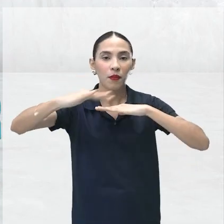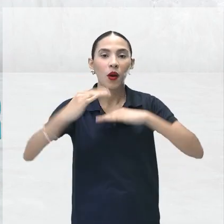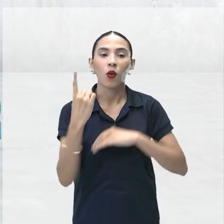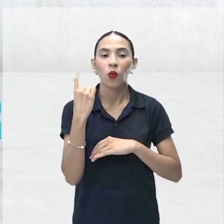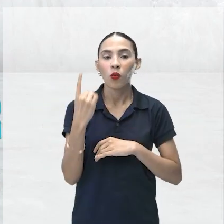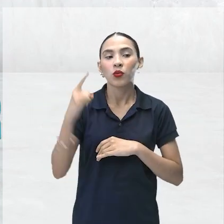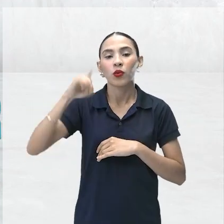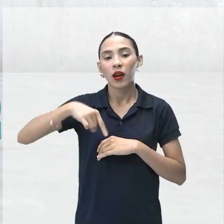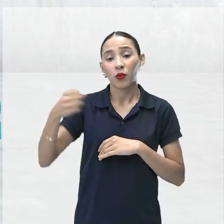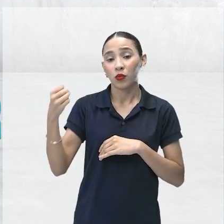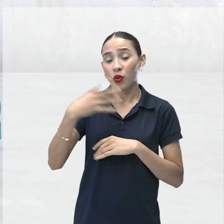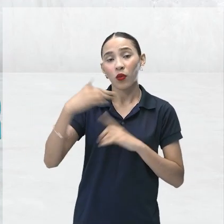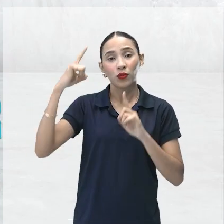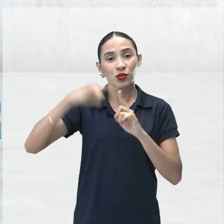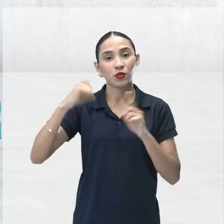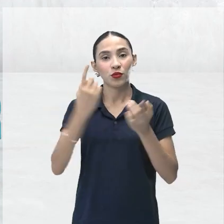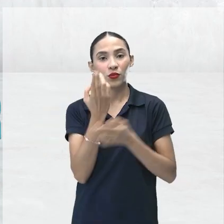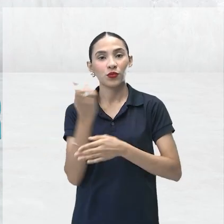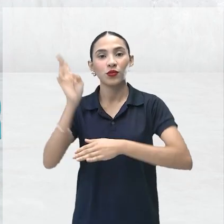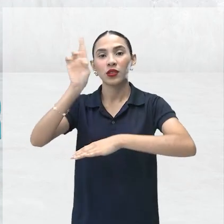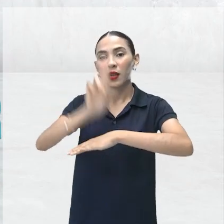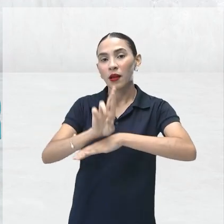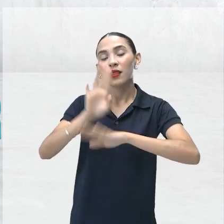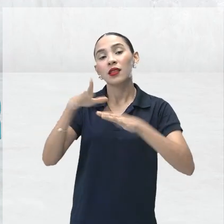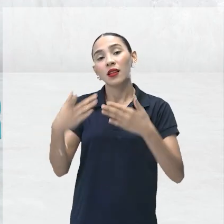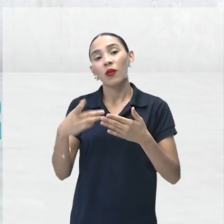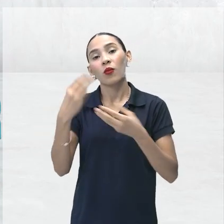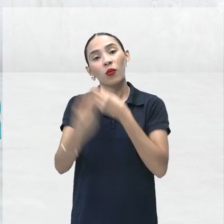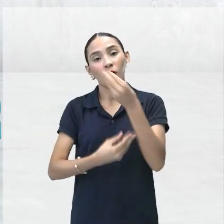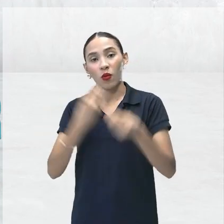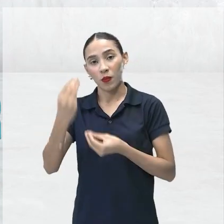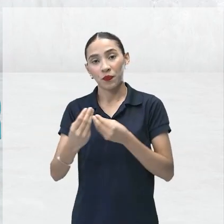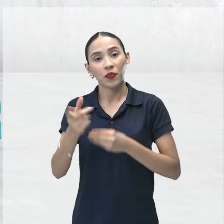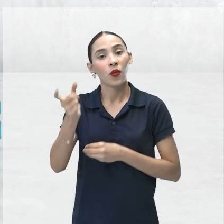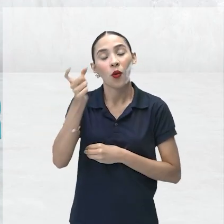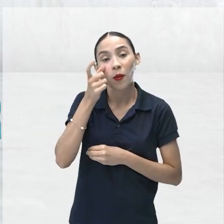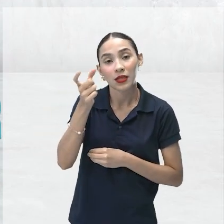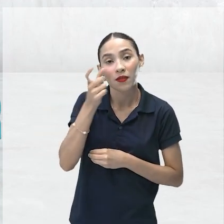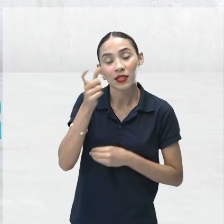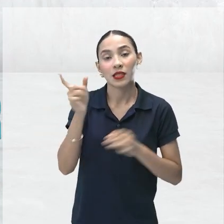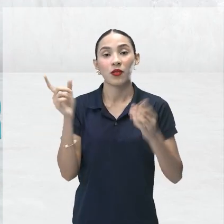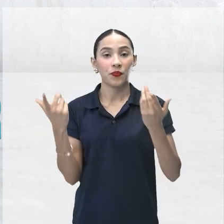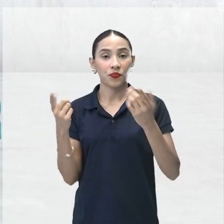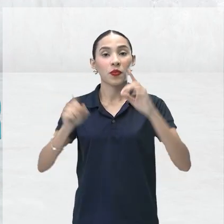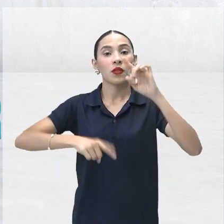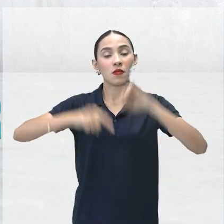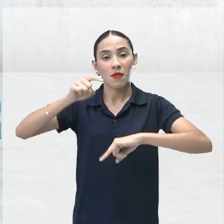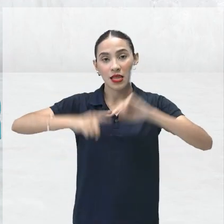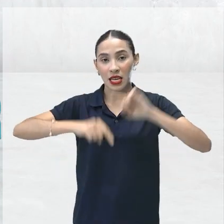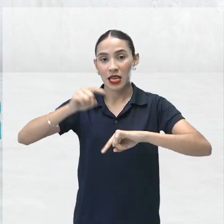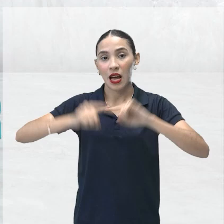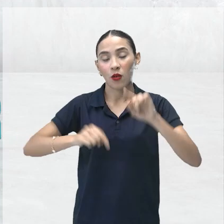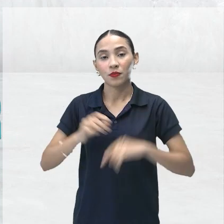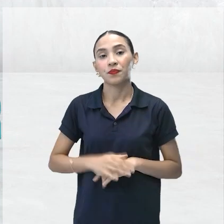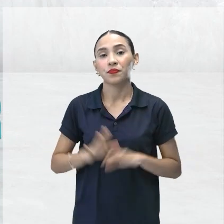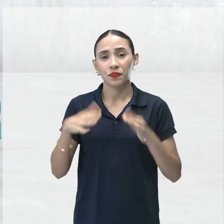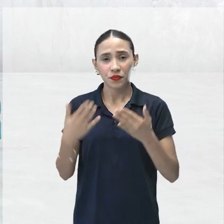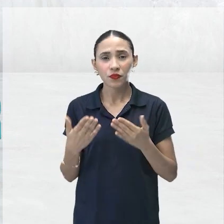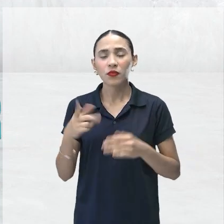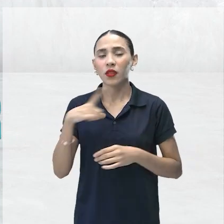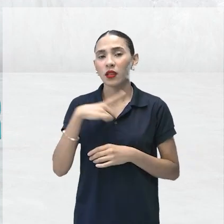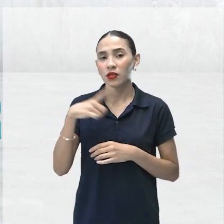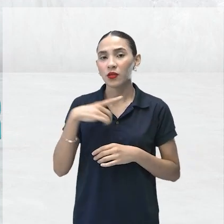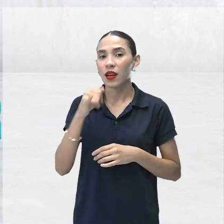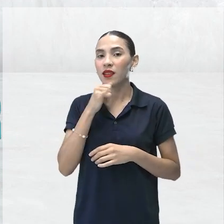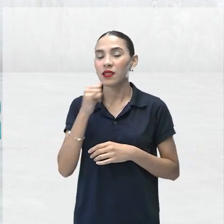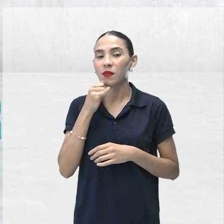uma nova forma de representar. Isso se dava com a observação dos objetos, como eles tinham